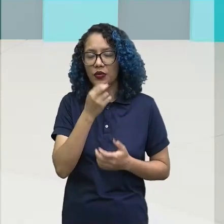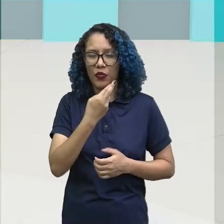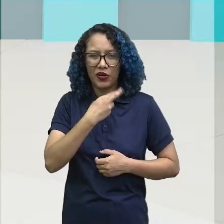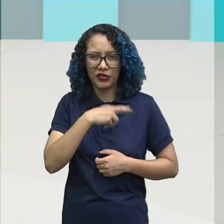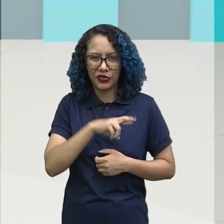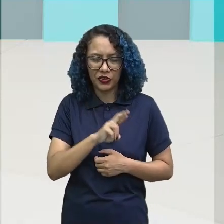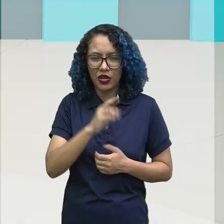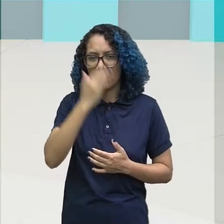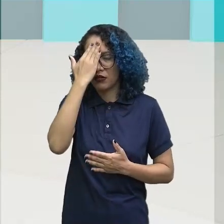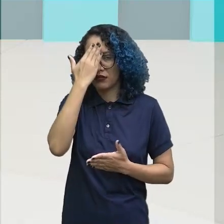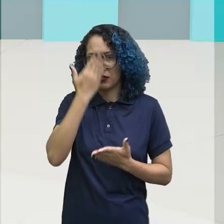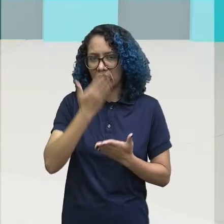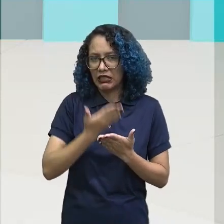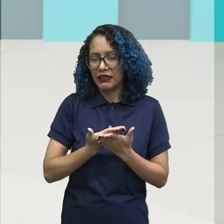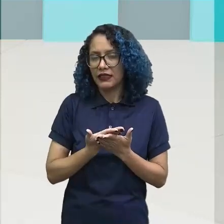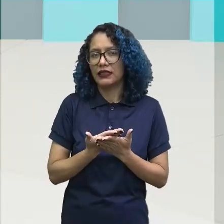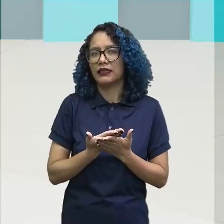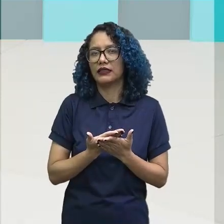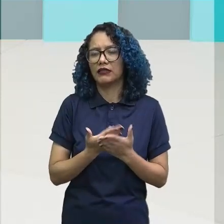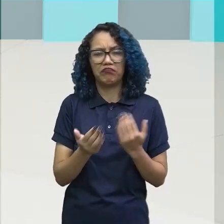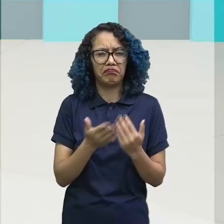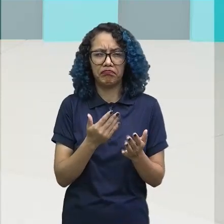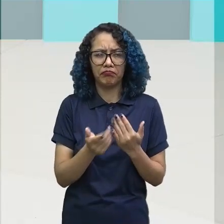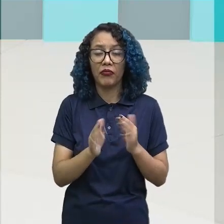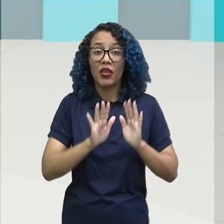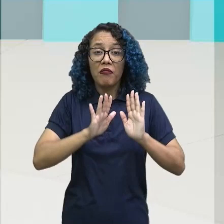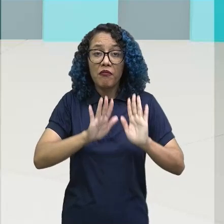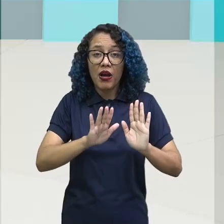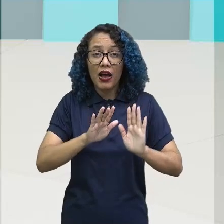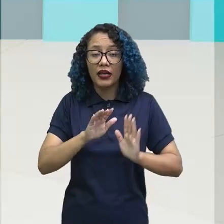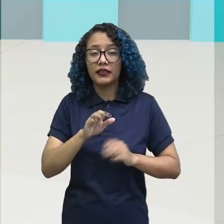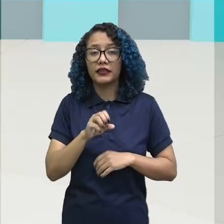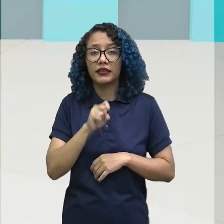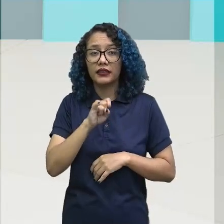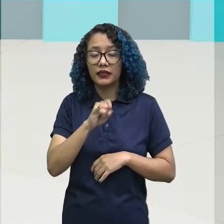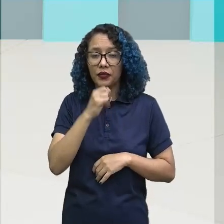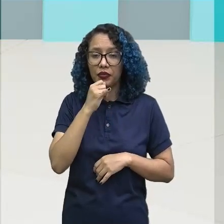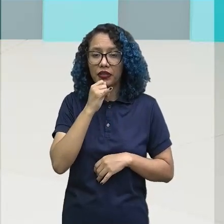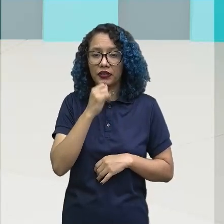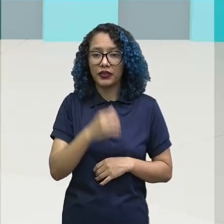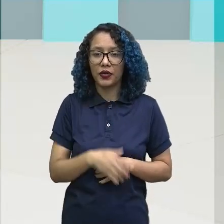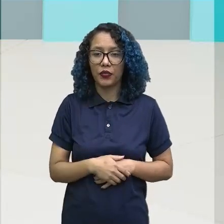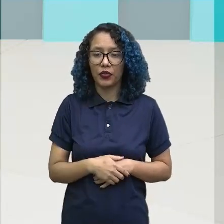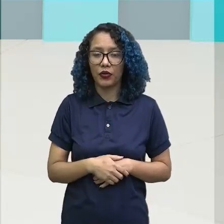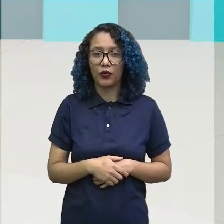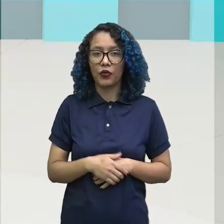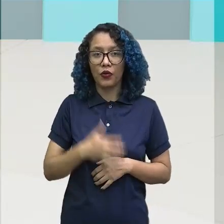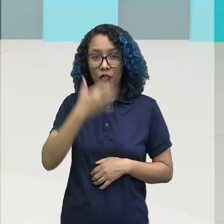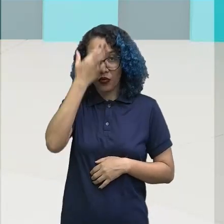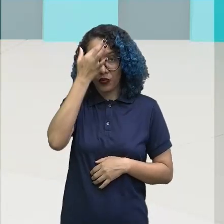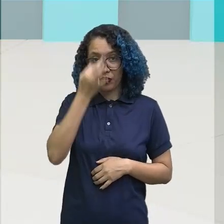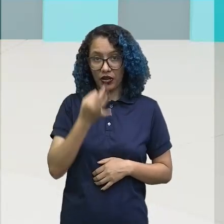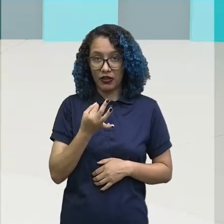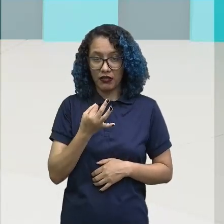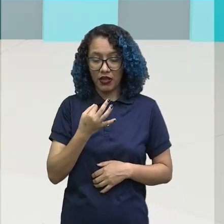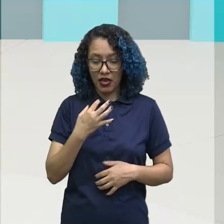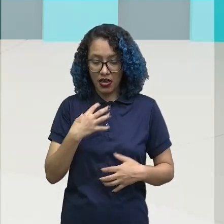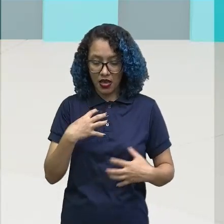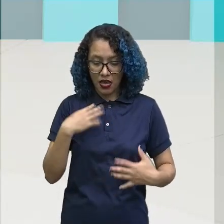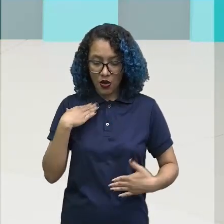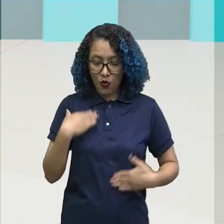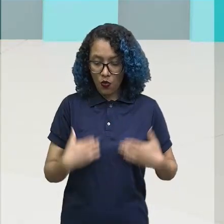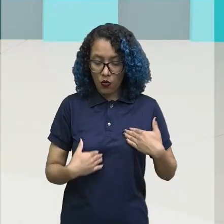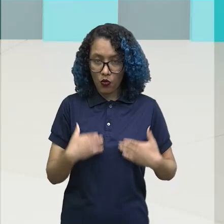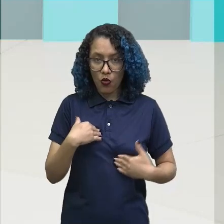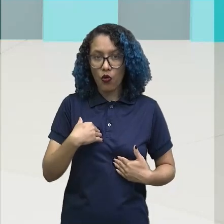religião, crença, mas quando falamos de compreender o nosso corpo, o nosso ser,